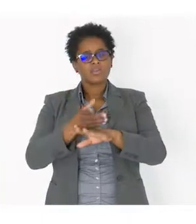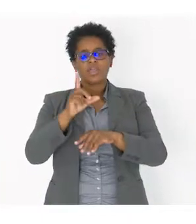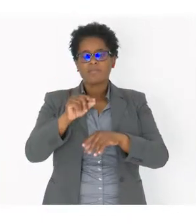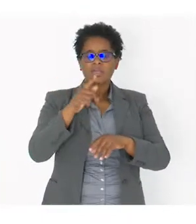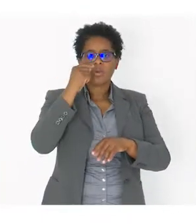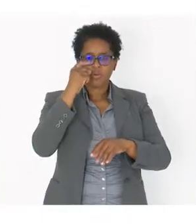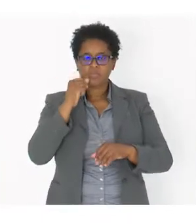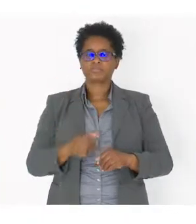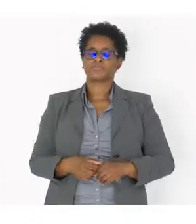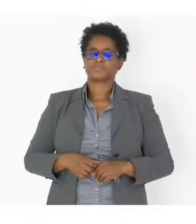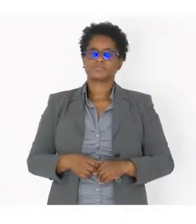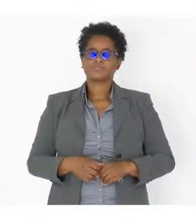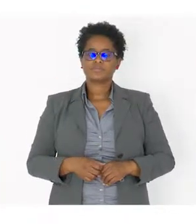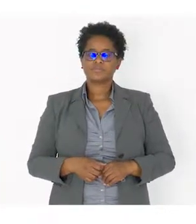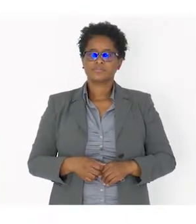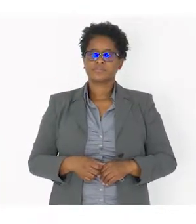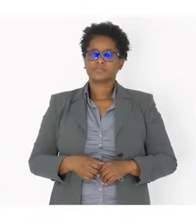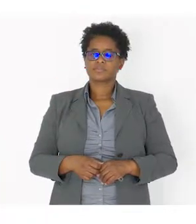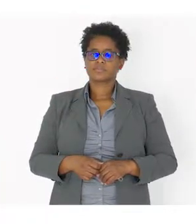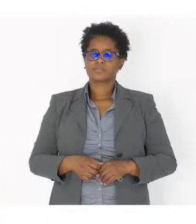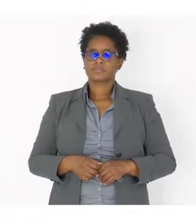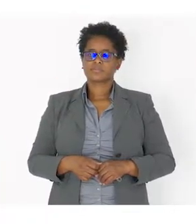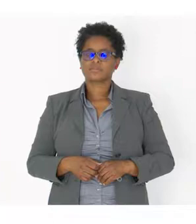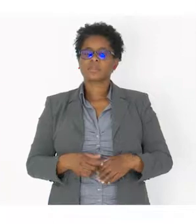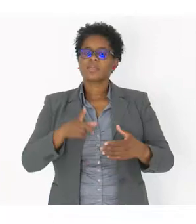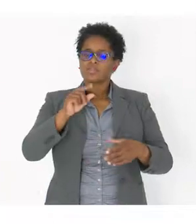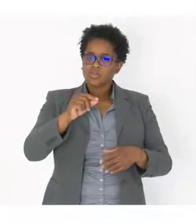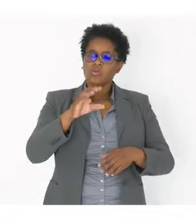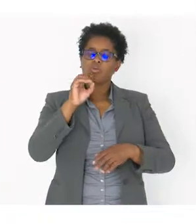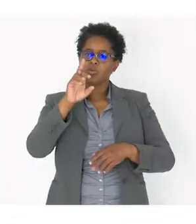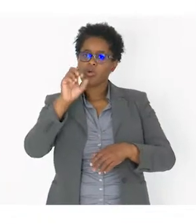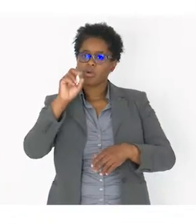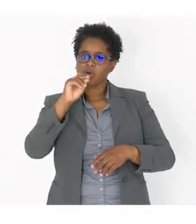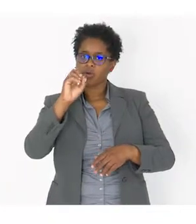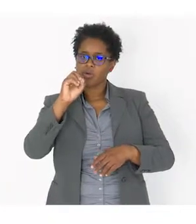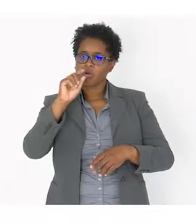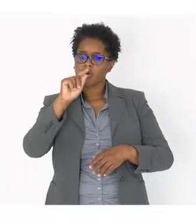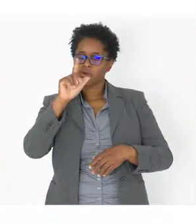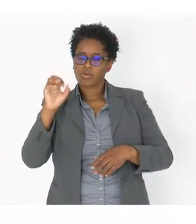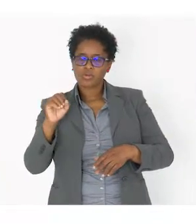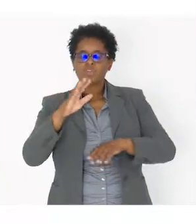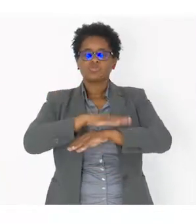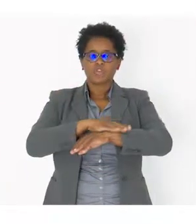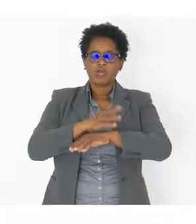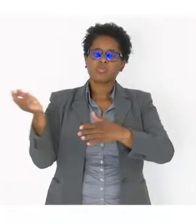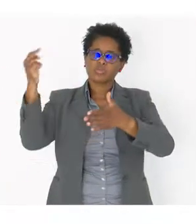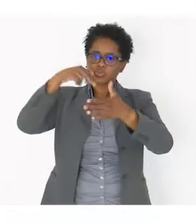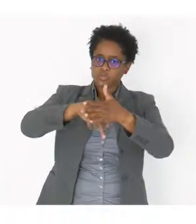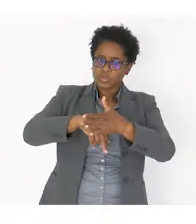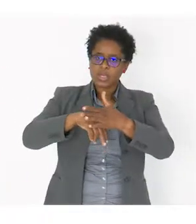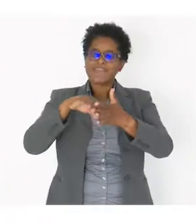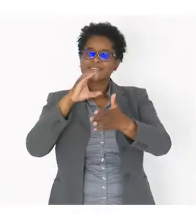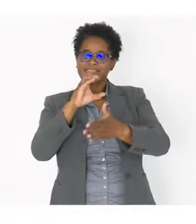e órgãos responsáveis por introduzir essas células no